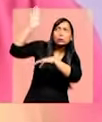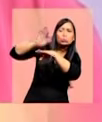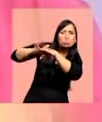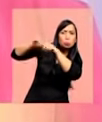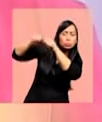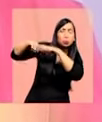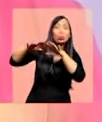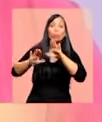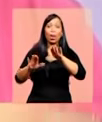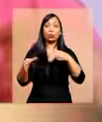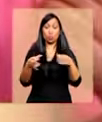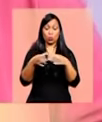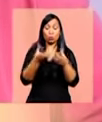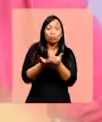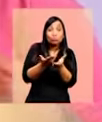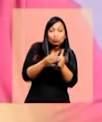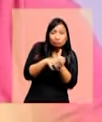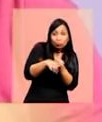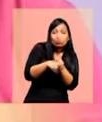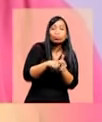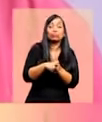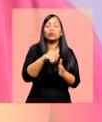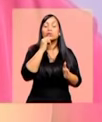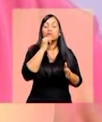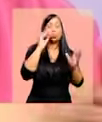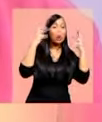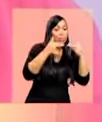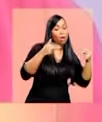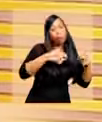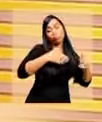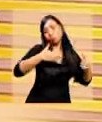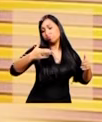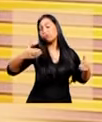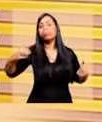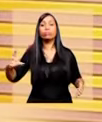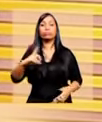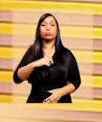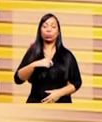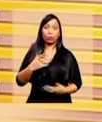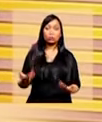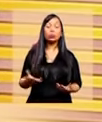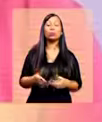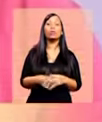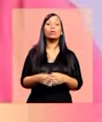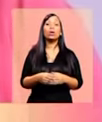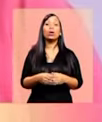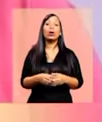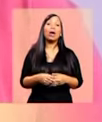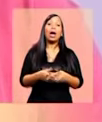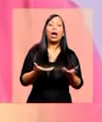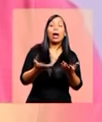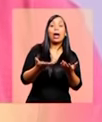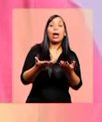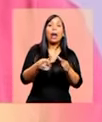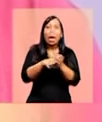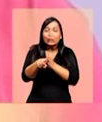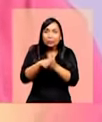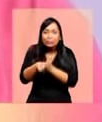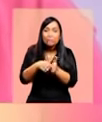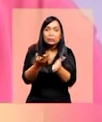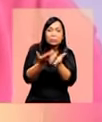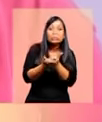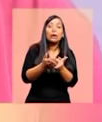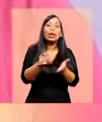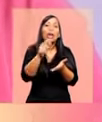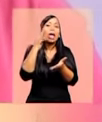a comunidade científica, pelo menos, acredita que os animais evoluam uns dos outros, assim por diante. Então, como diria Raul Seixas, a ciência é escrita a lápis, para que a